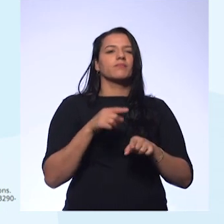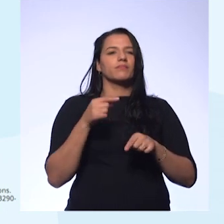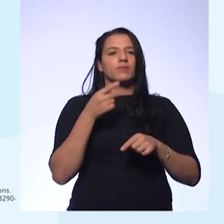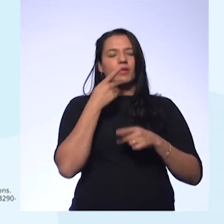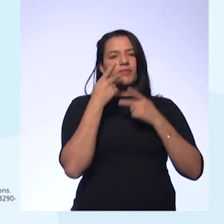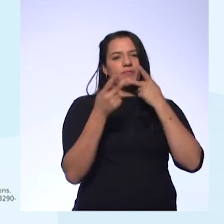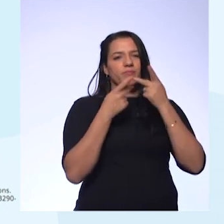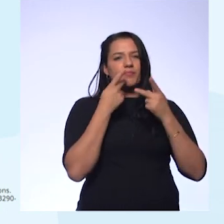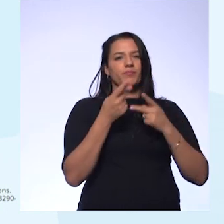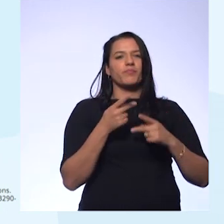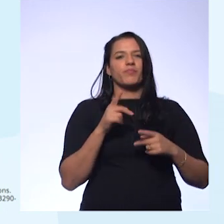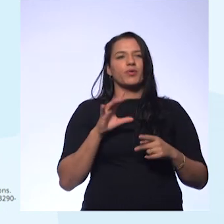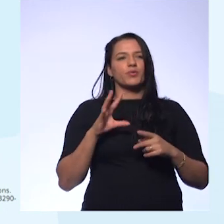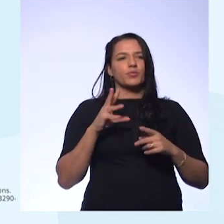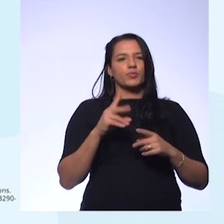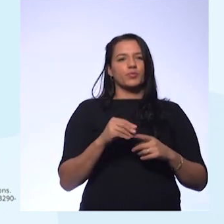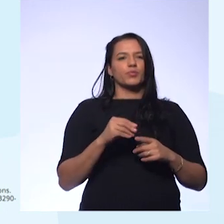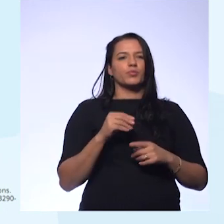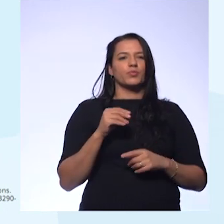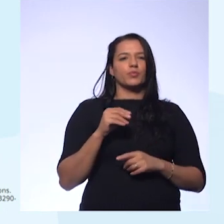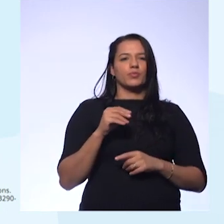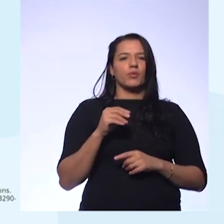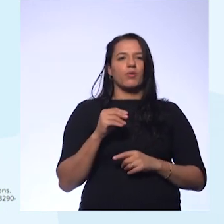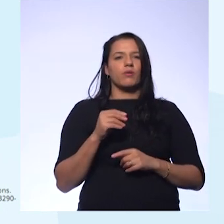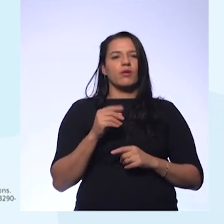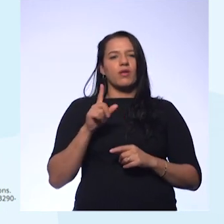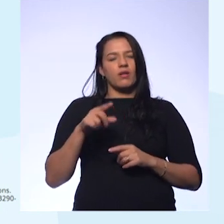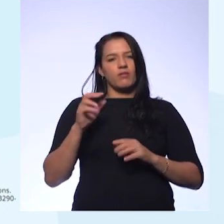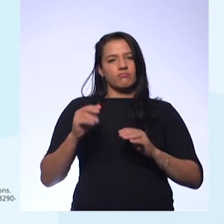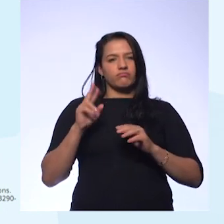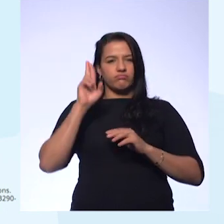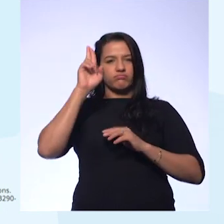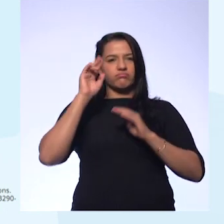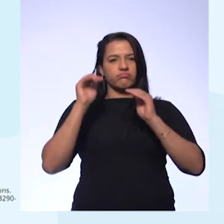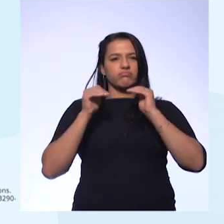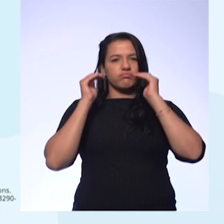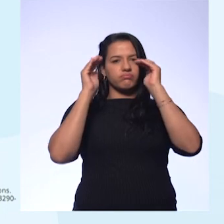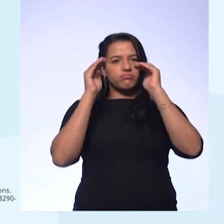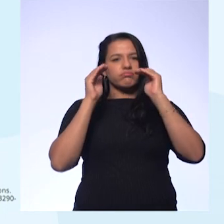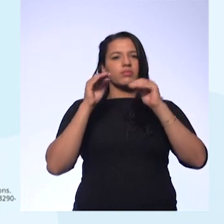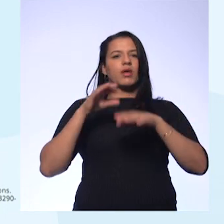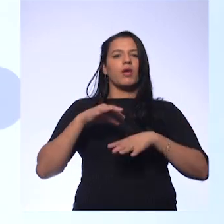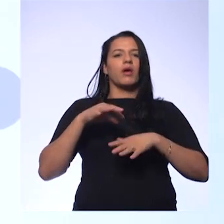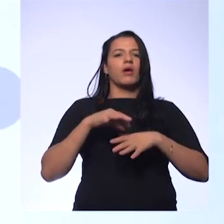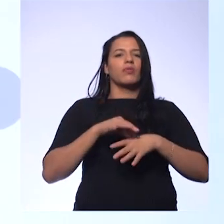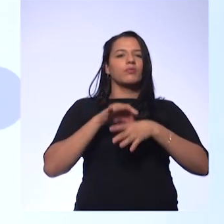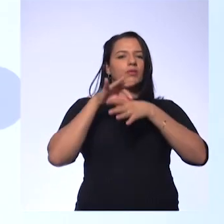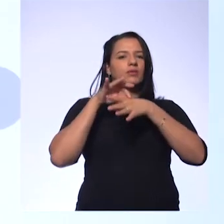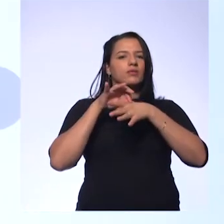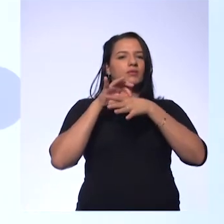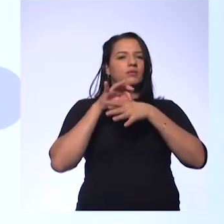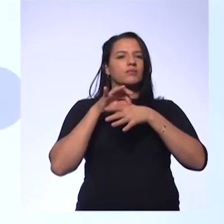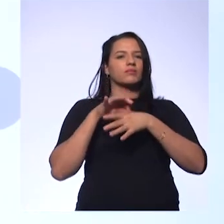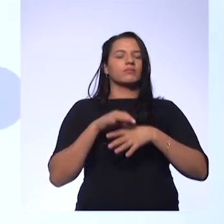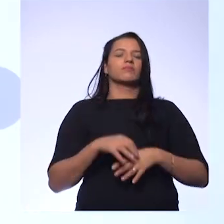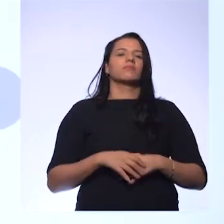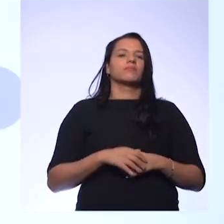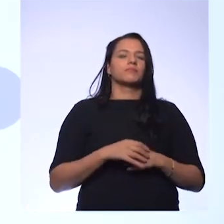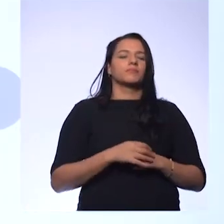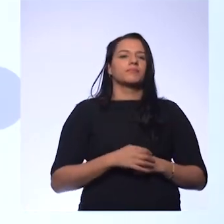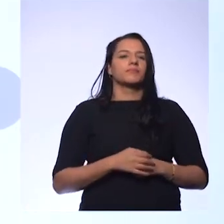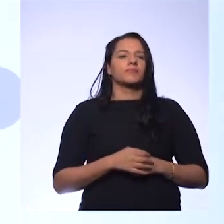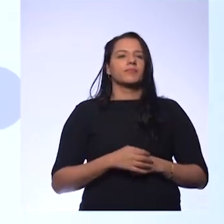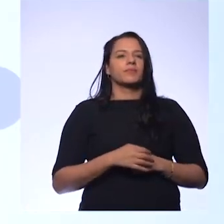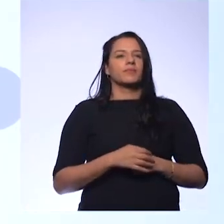até porque o Luiz Carlos Prestes foi um dos grandes líderes aí, claro, o líder principal, na verdade, da coluna Prestes, tá? Que foi